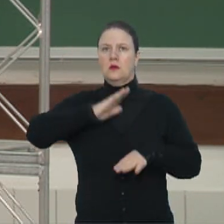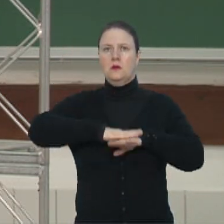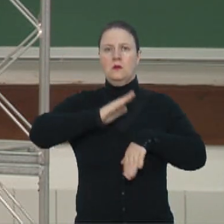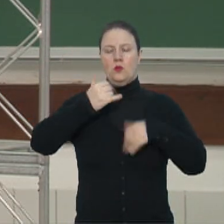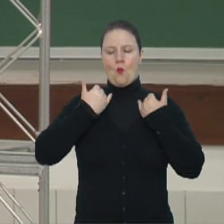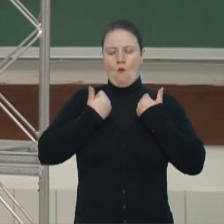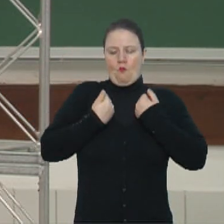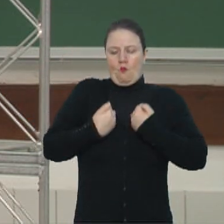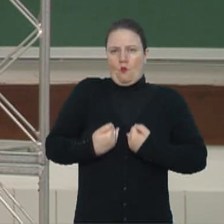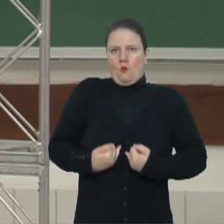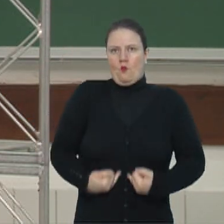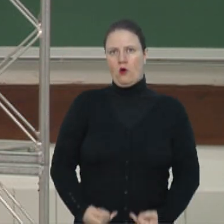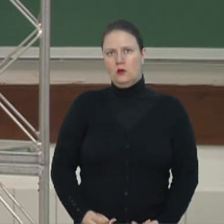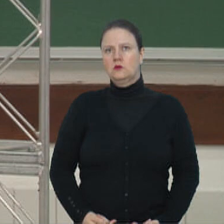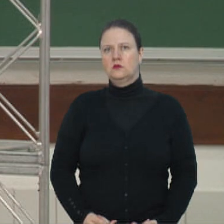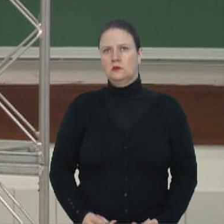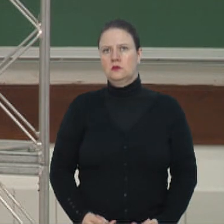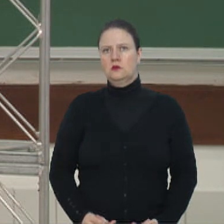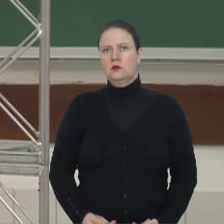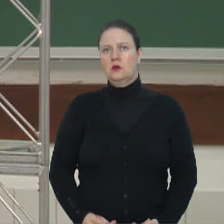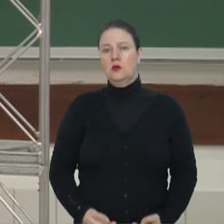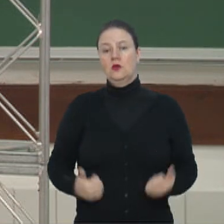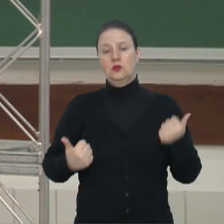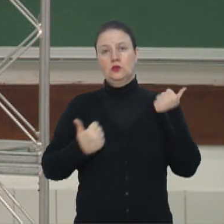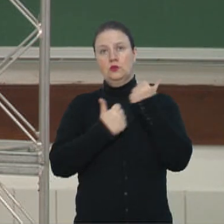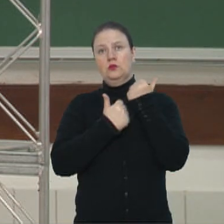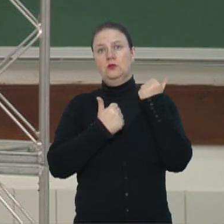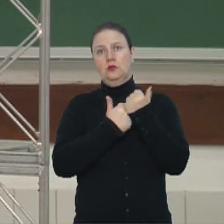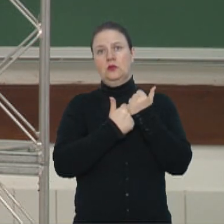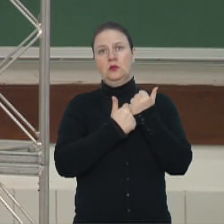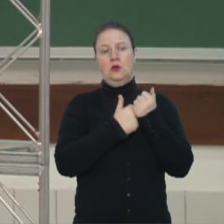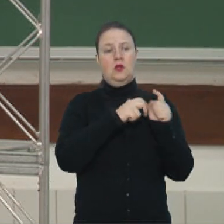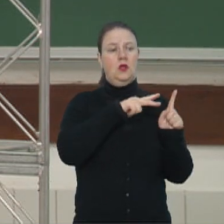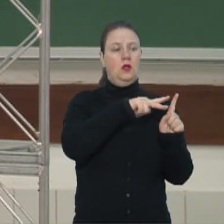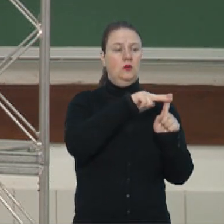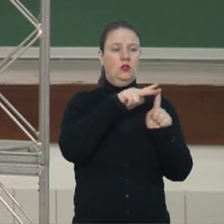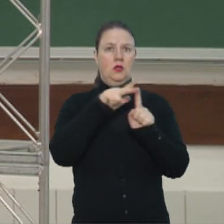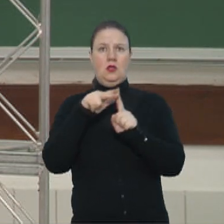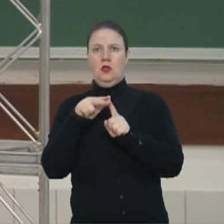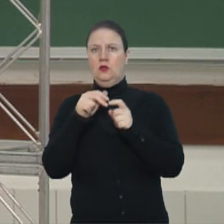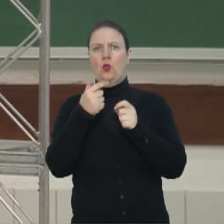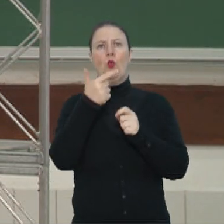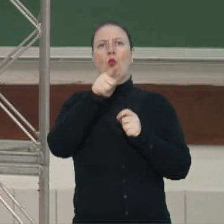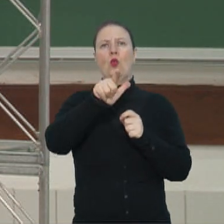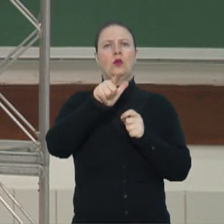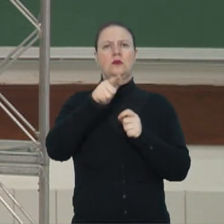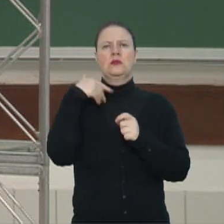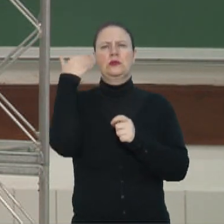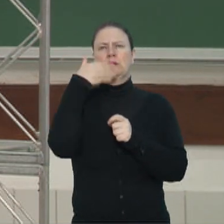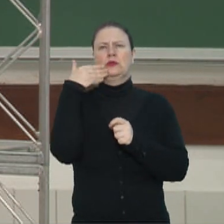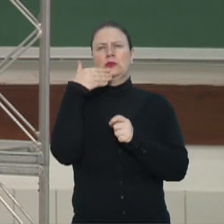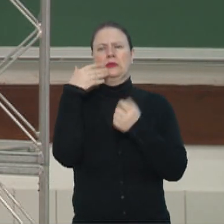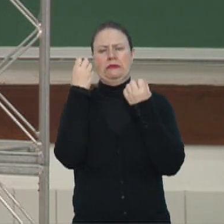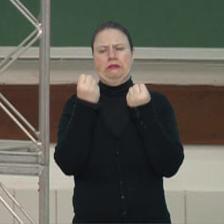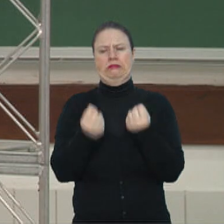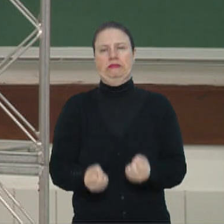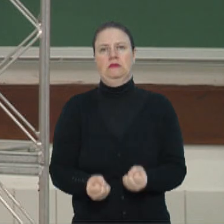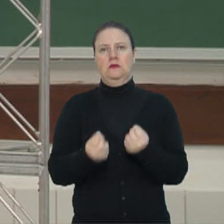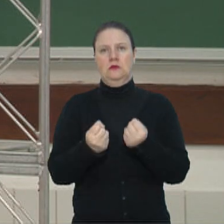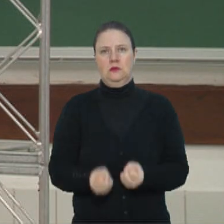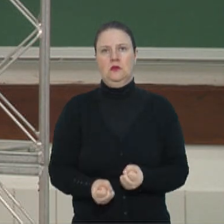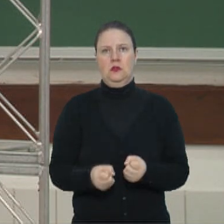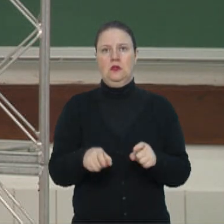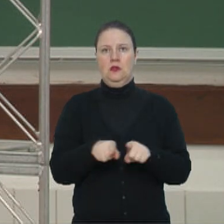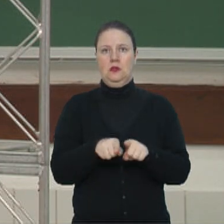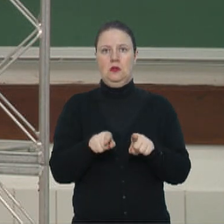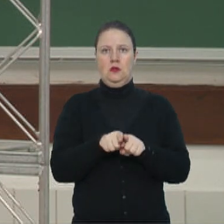magros. Aqueles que tomam leite no lugar de tomar bebidas açucaradas. E a proteína ajuda os músculos a